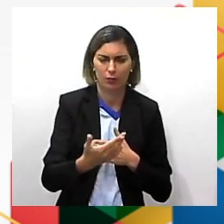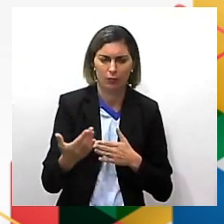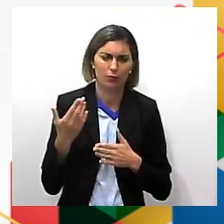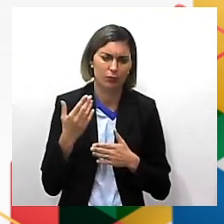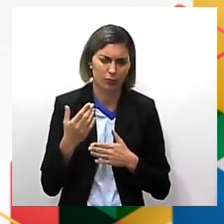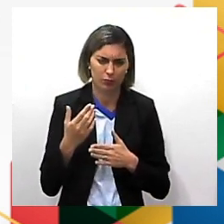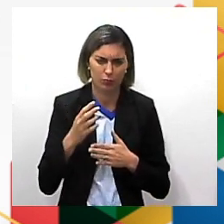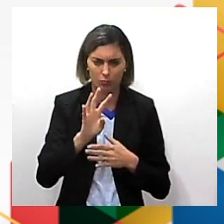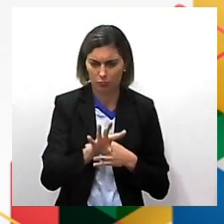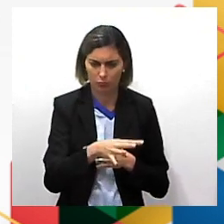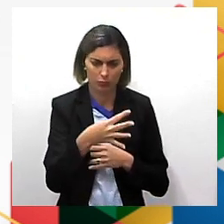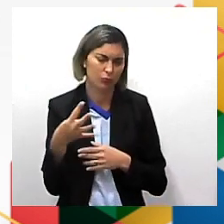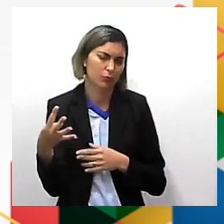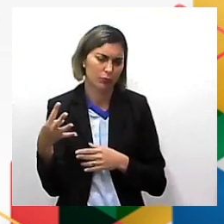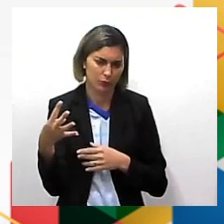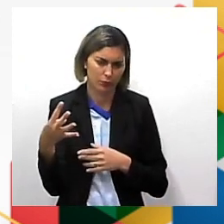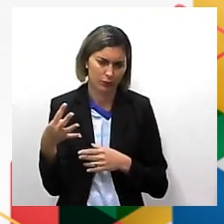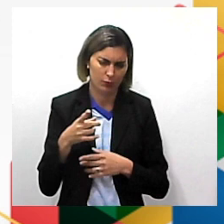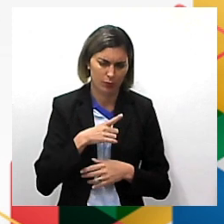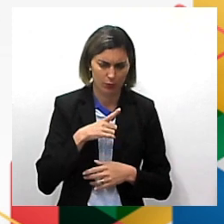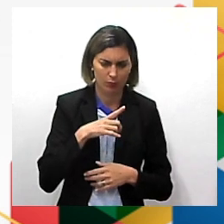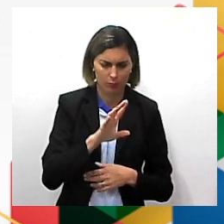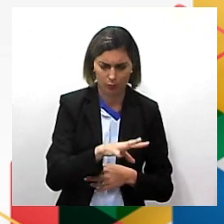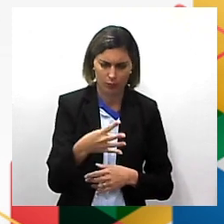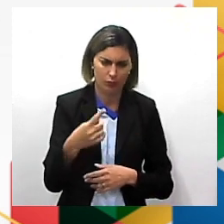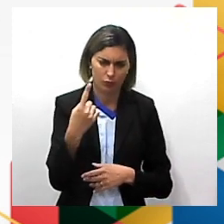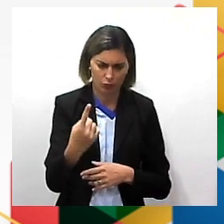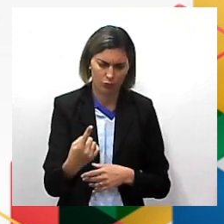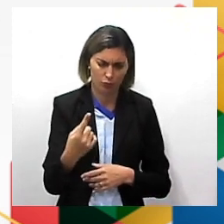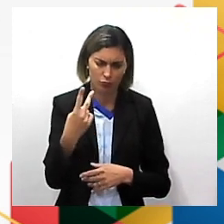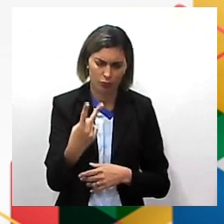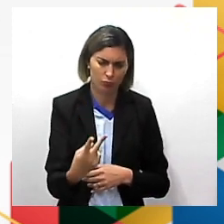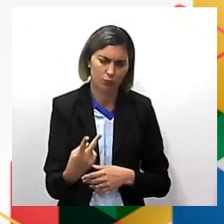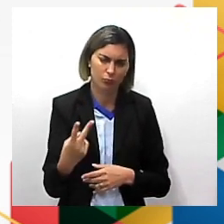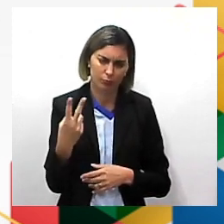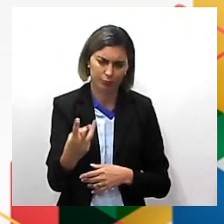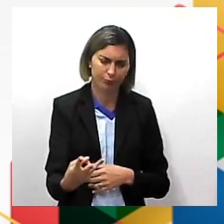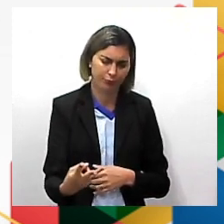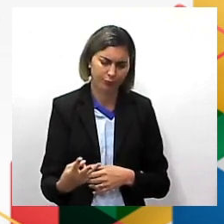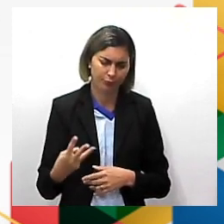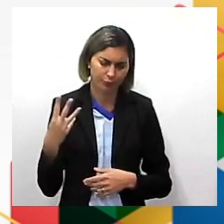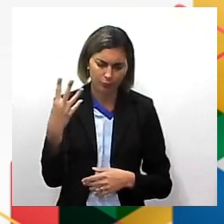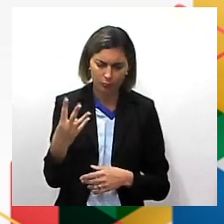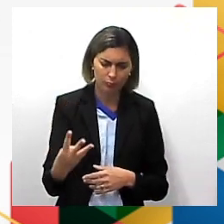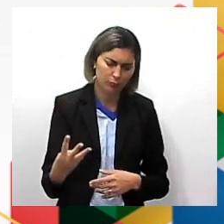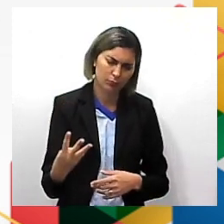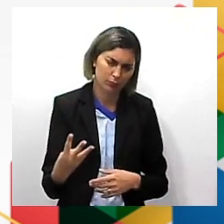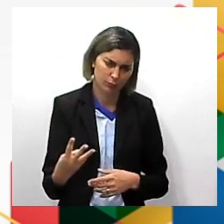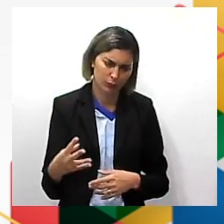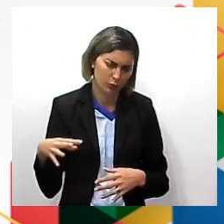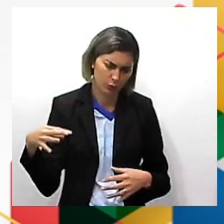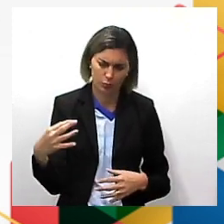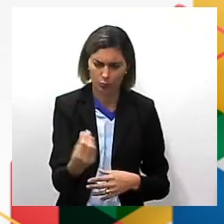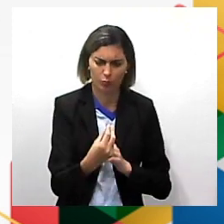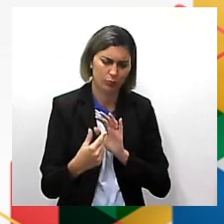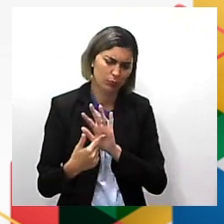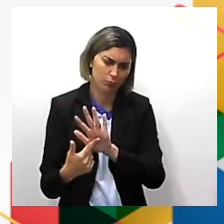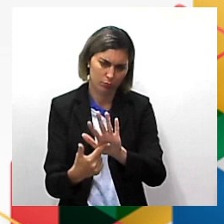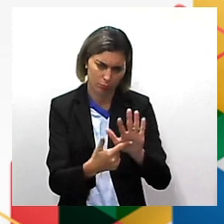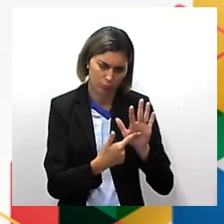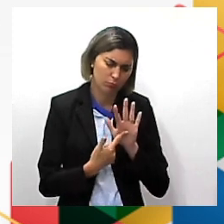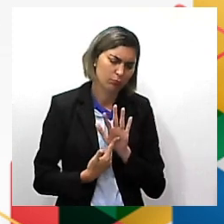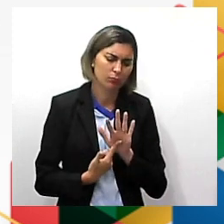seguintes gráficos. Está aí o gráfico 1, 2, 3 e 4, todos apresentados